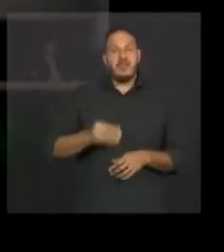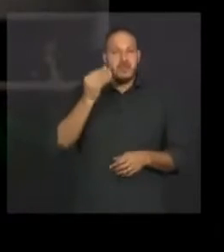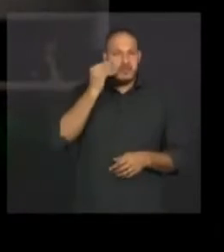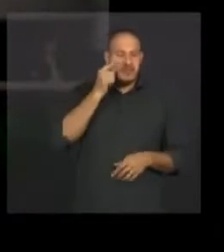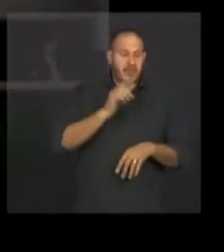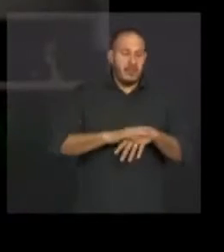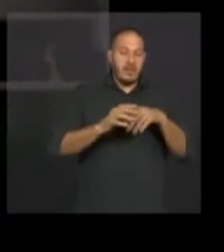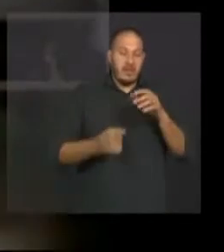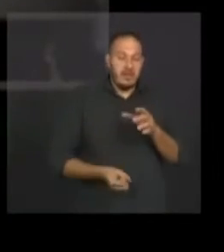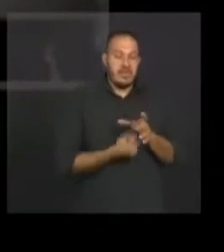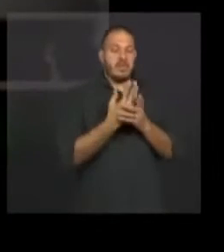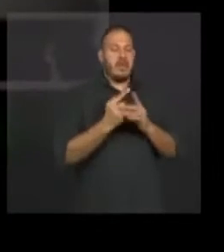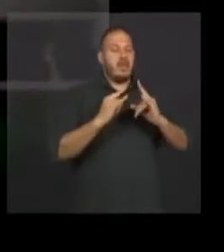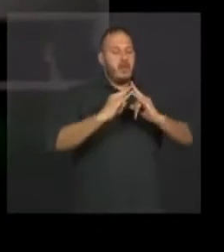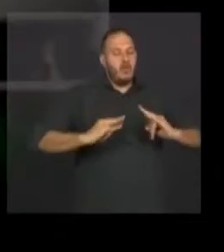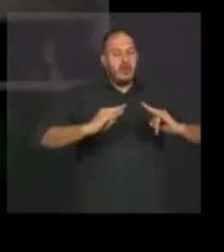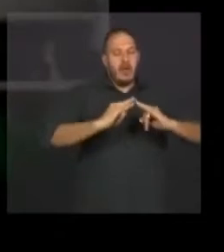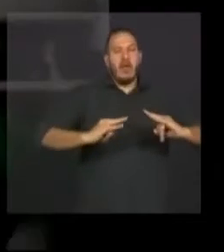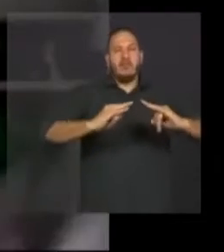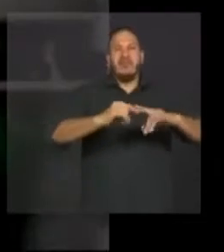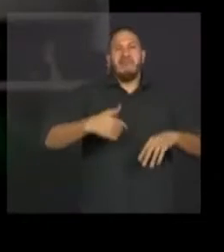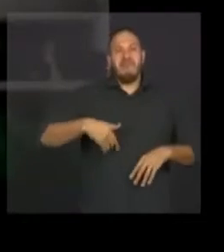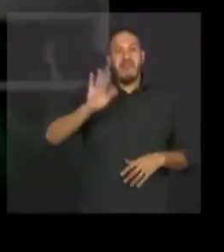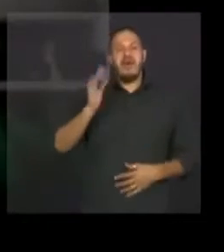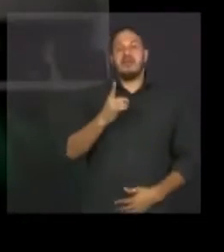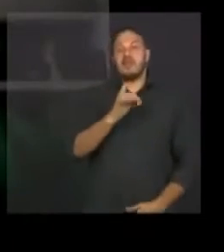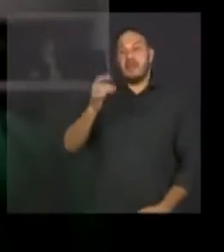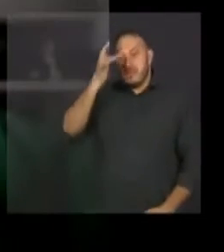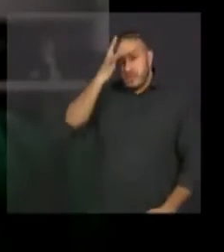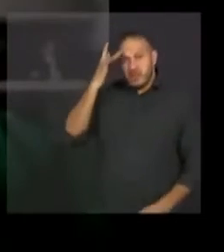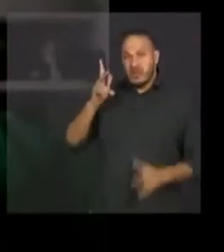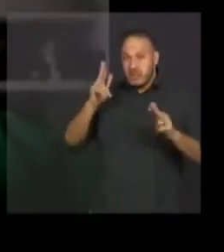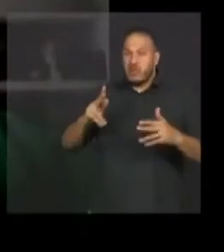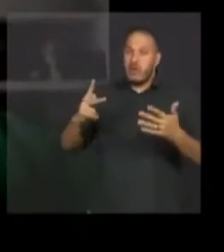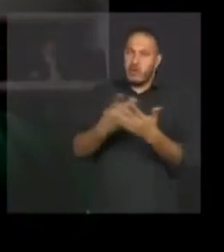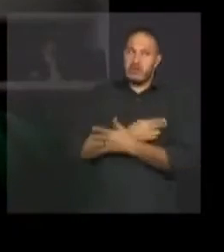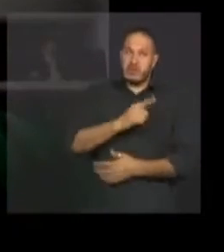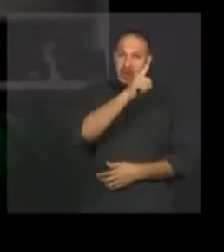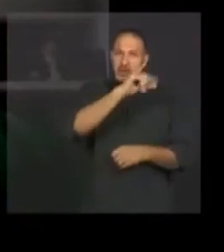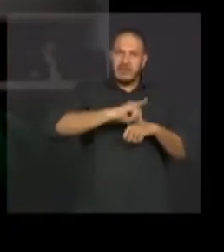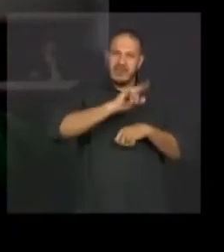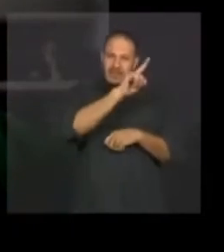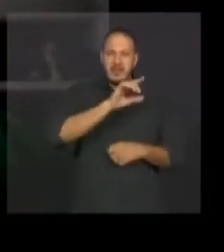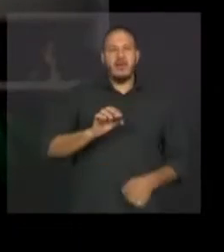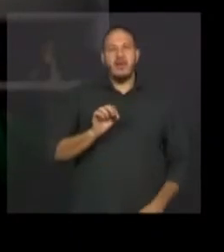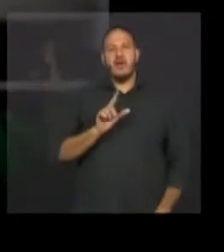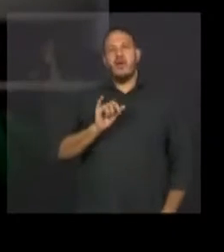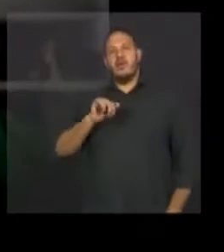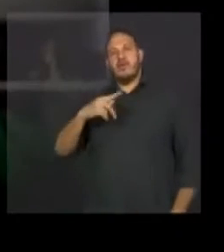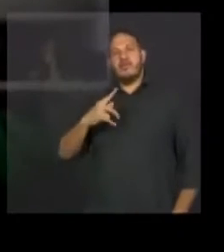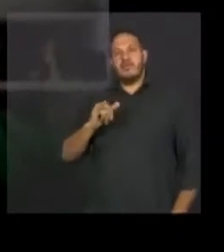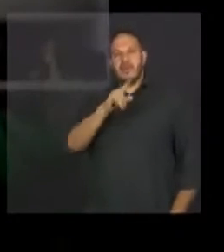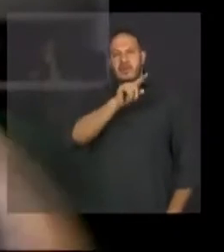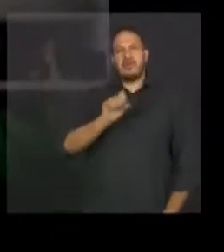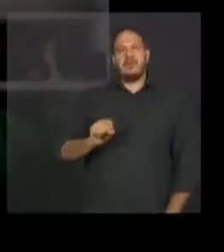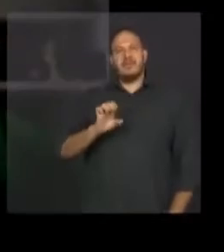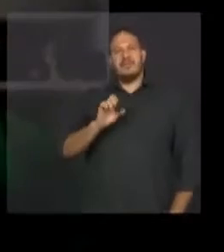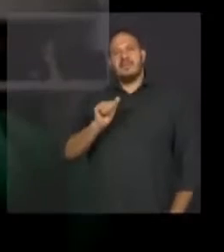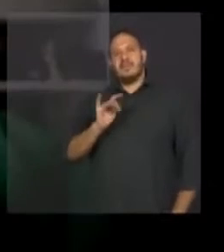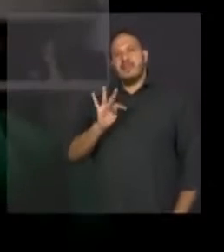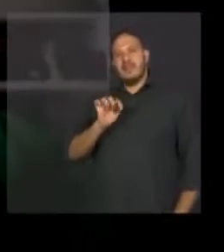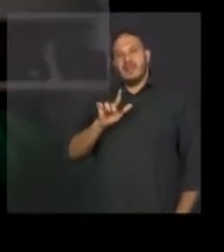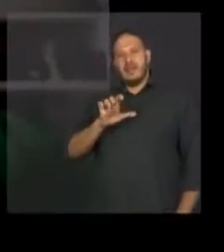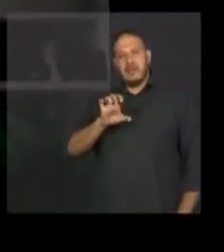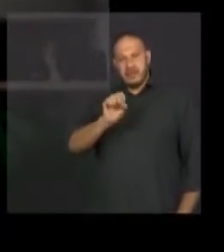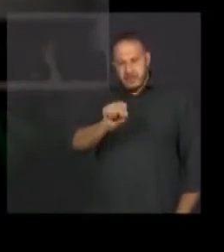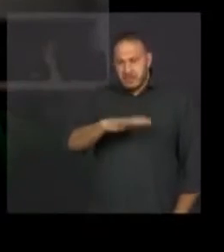um camping para mais de 100 pessoas ao mesmo tempo, como foi o caso na cidade de Olímpia, que se criem diversos campings para um número